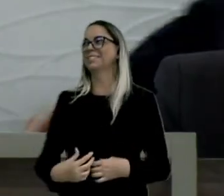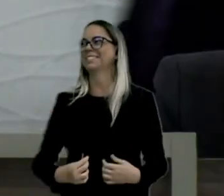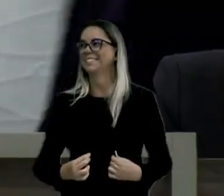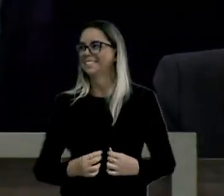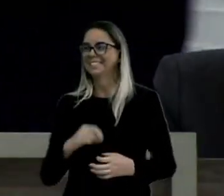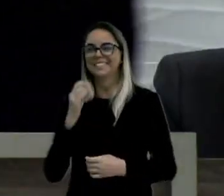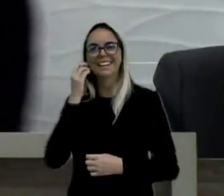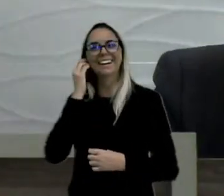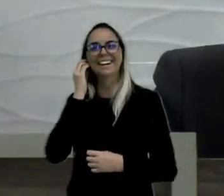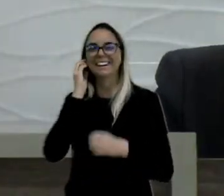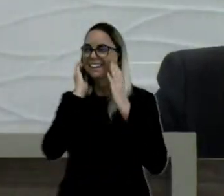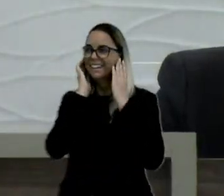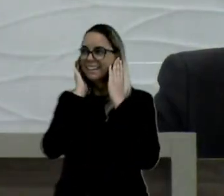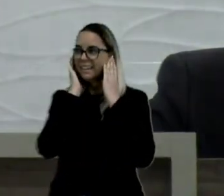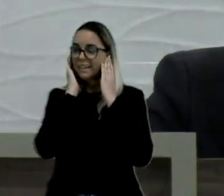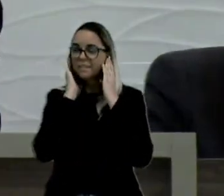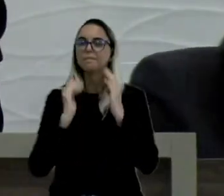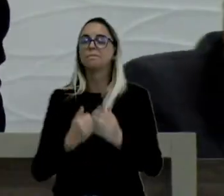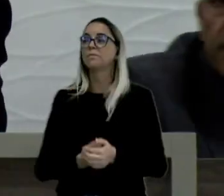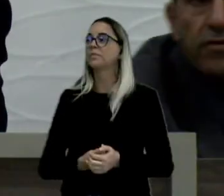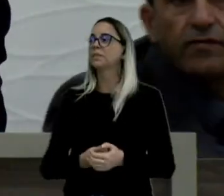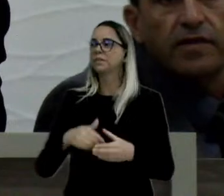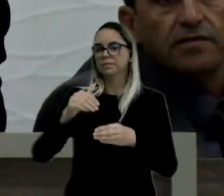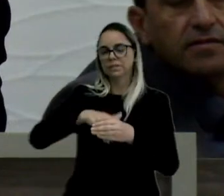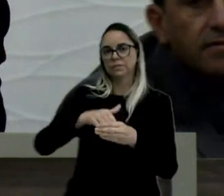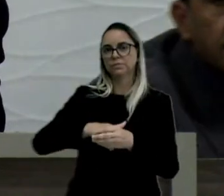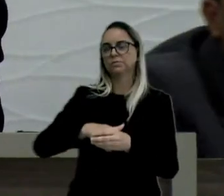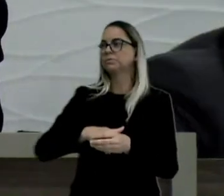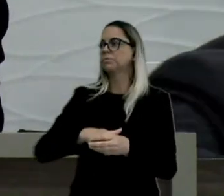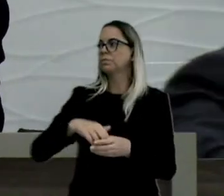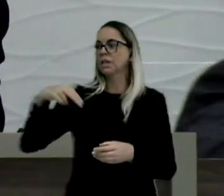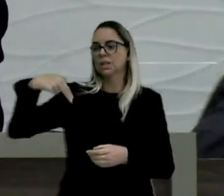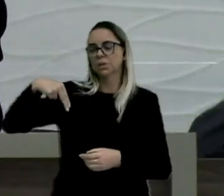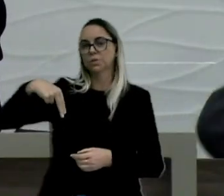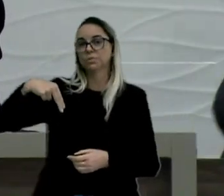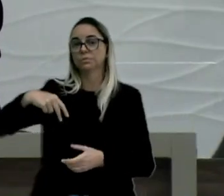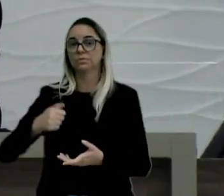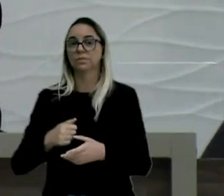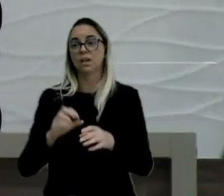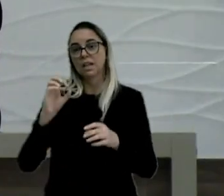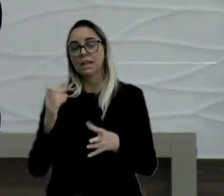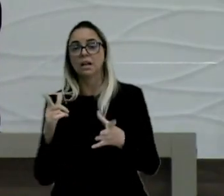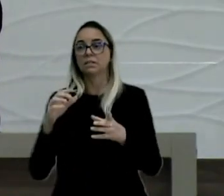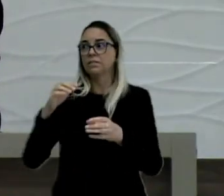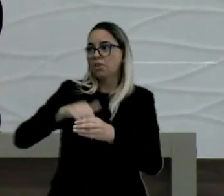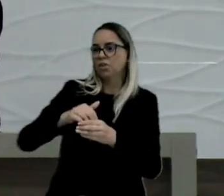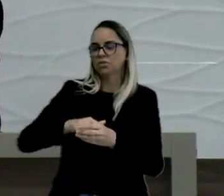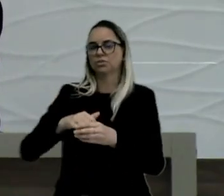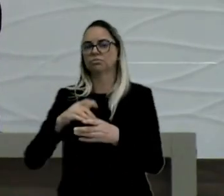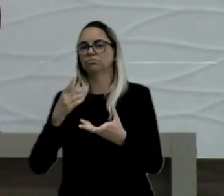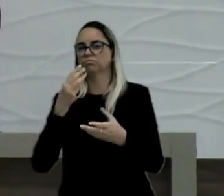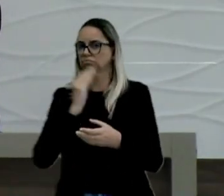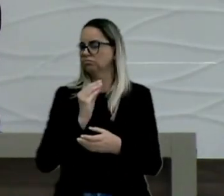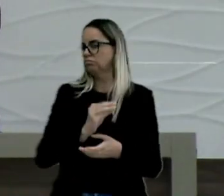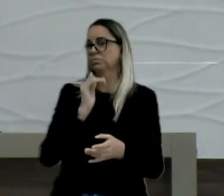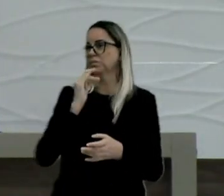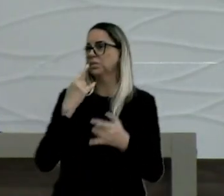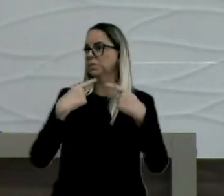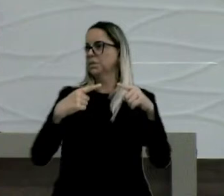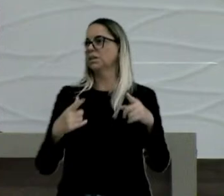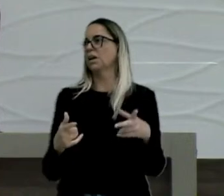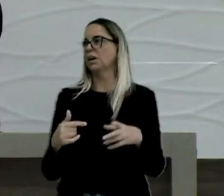casa vereador nton da rádio El disse que não votava mais voto de repú nem para B nem para Então tá isento de Vot de